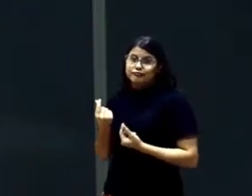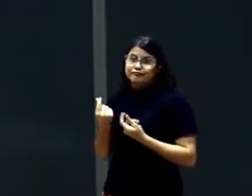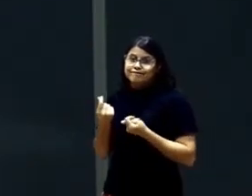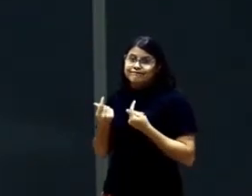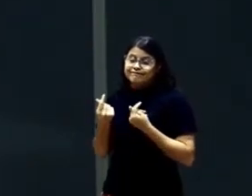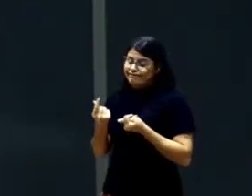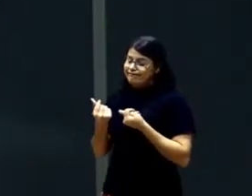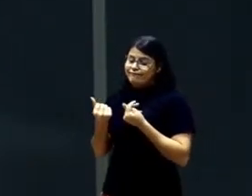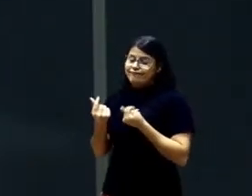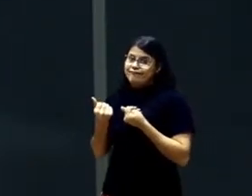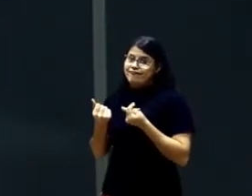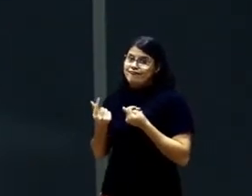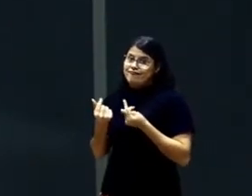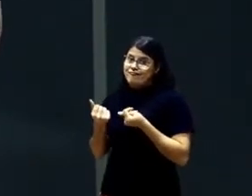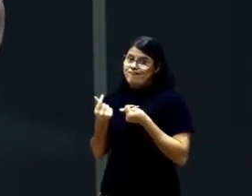rico.